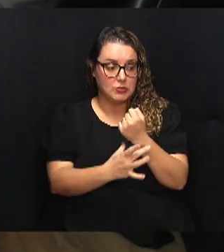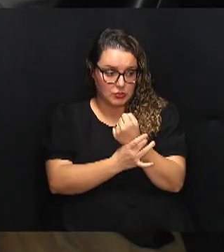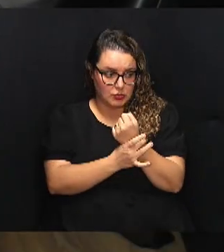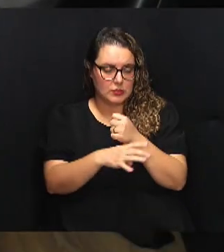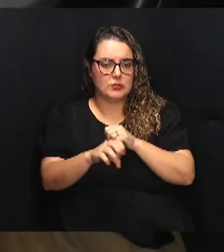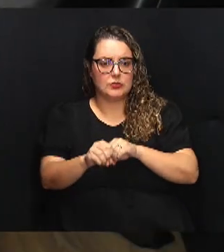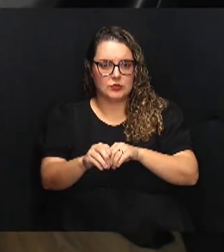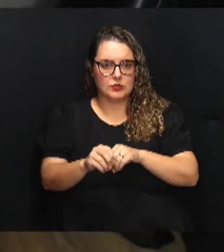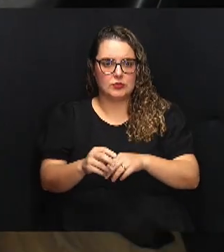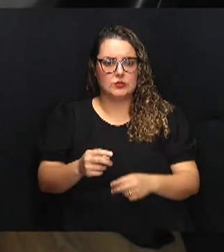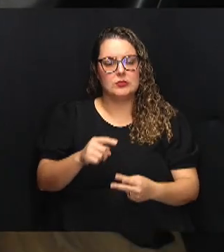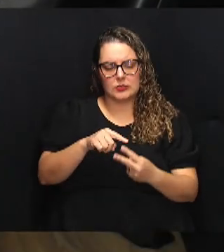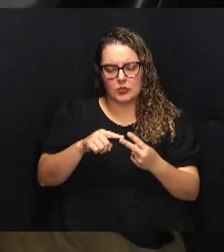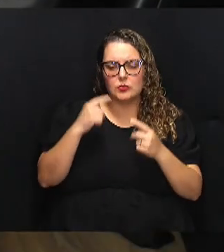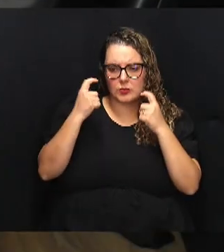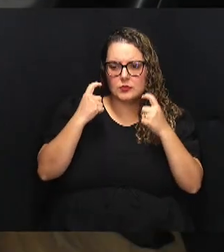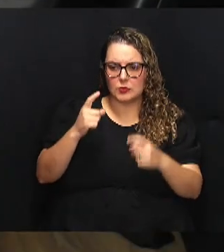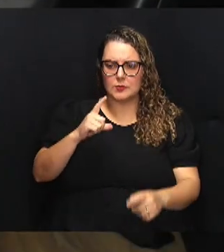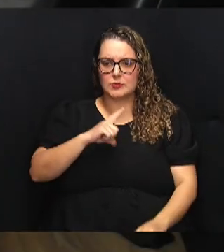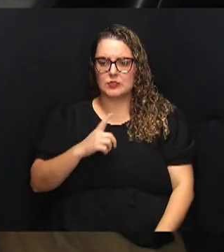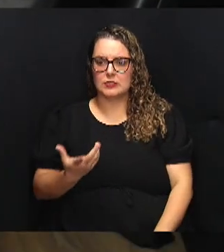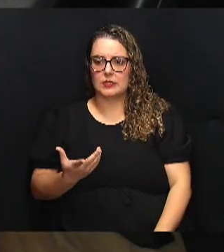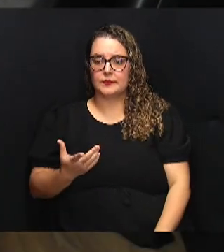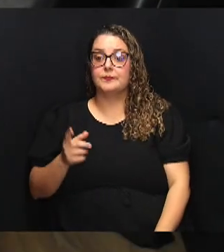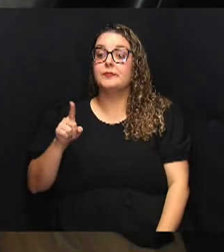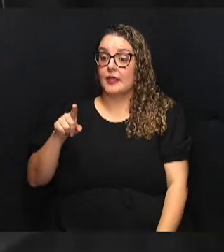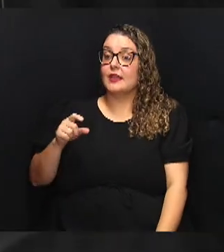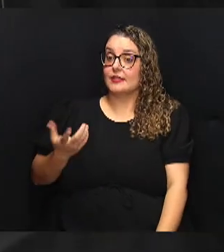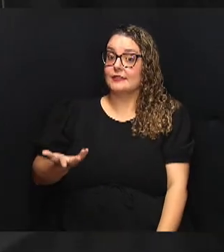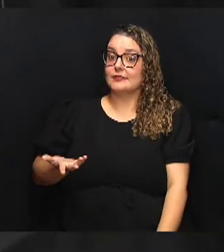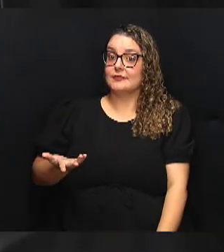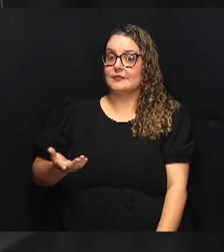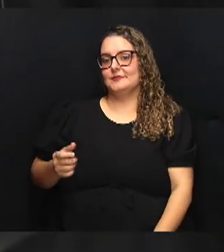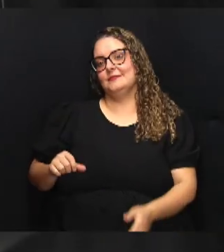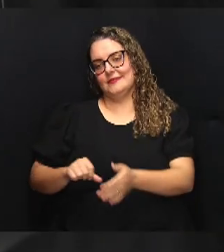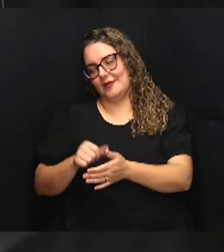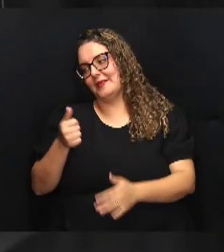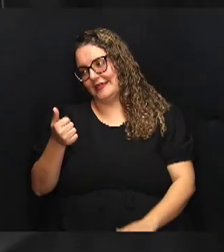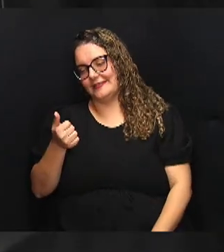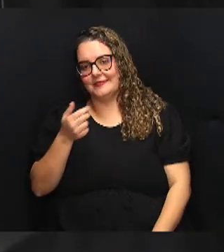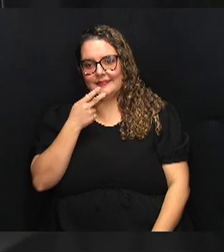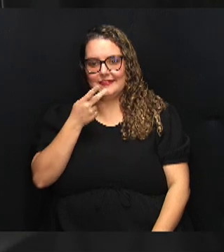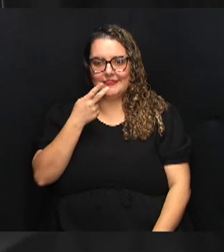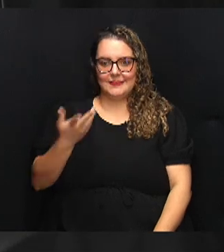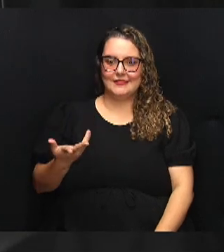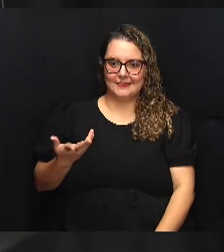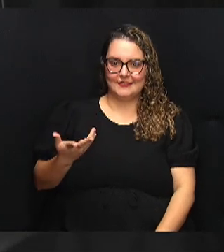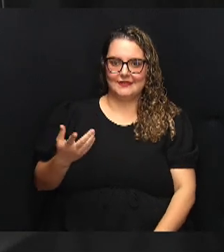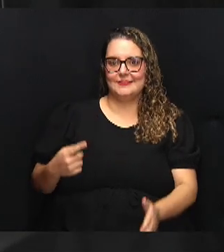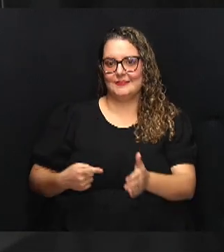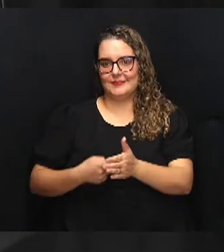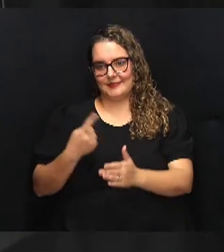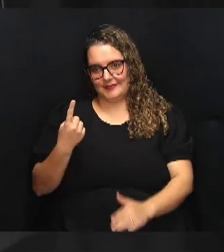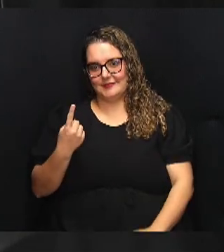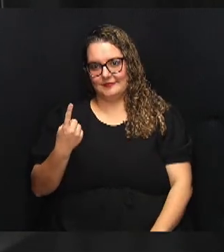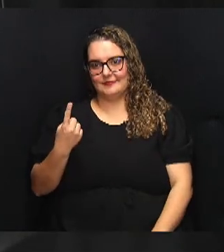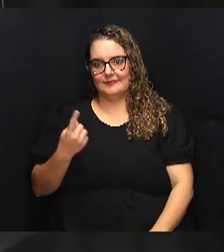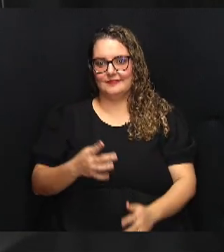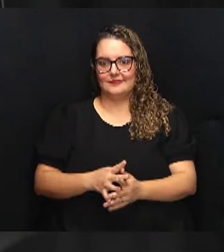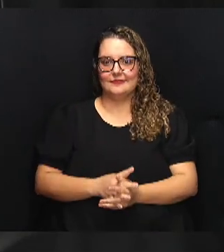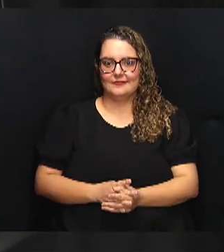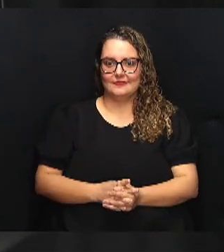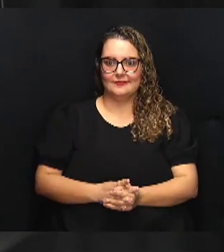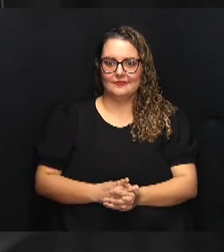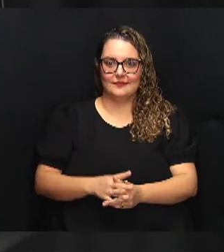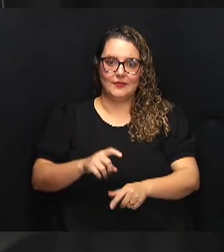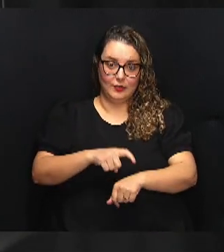educação. São duas preocupações que você tem? É isso aí. Primeiro, falar, né, do primeiro... A primeira etapa